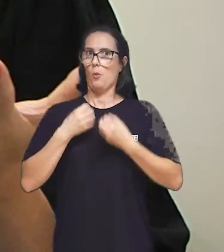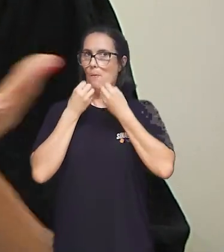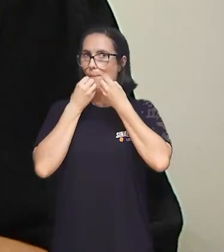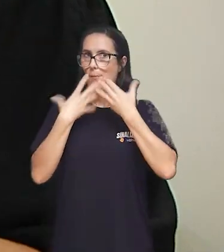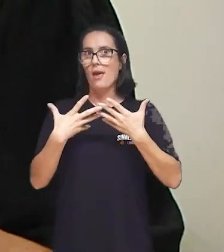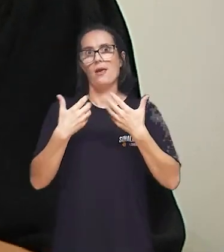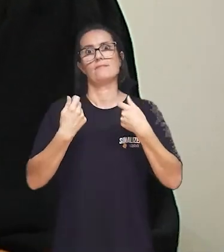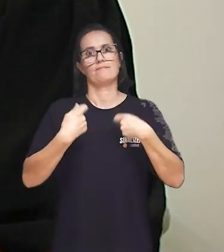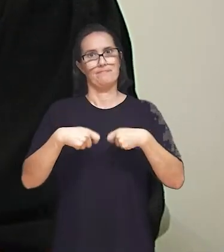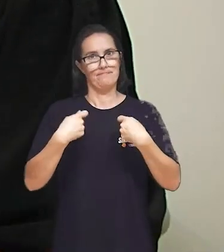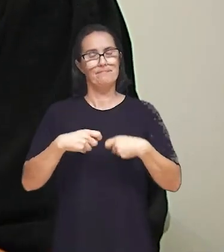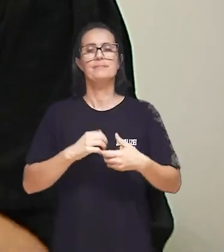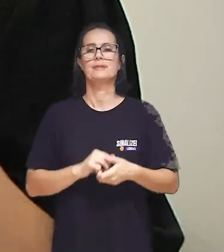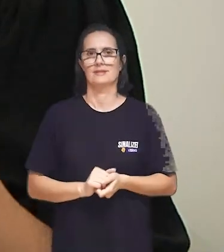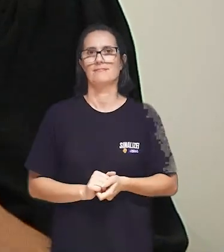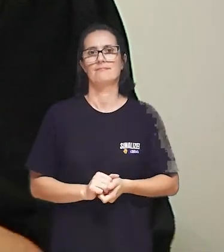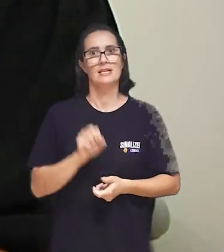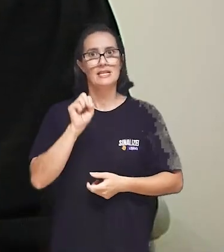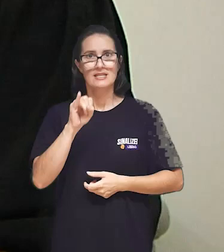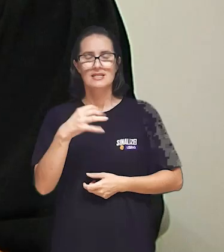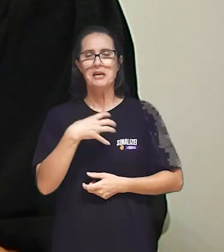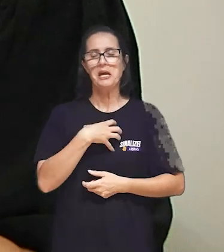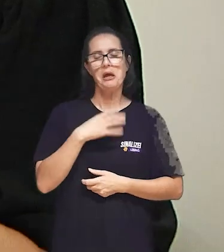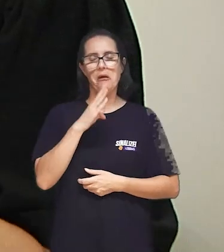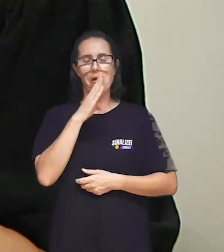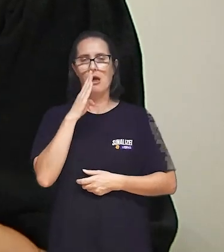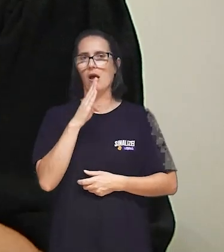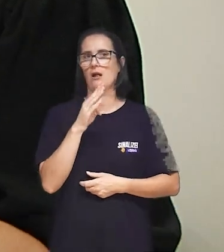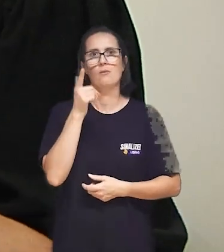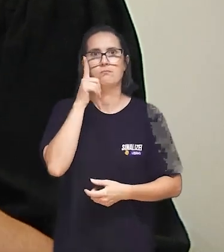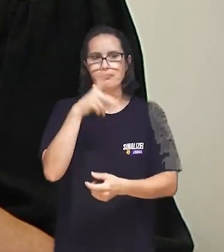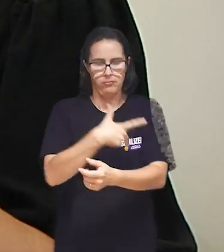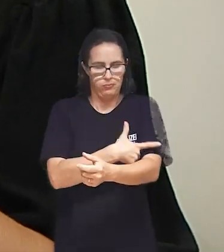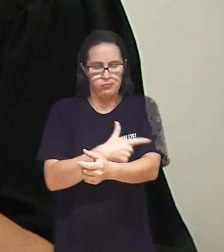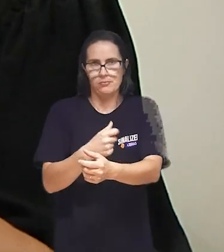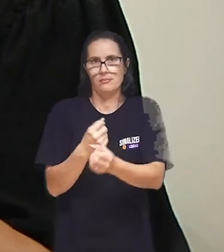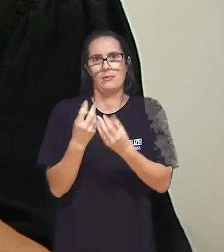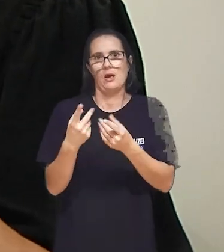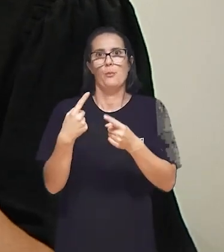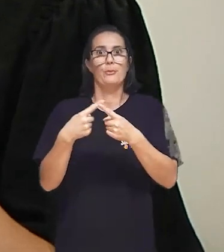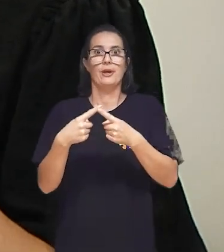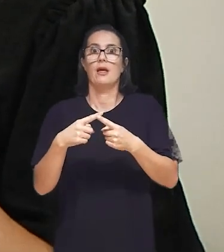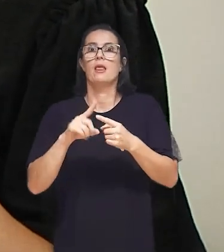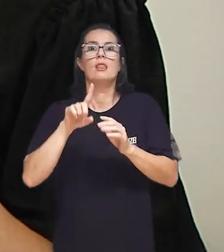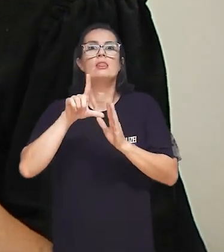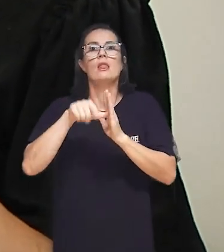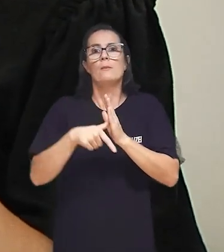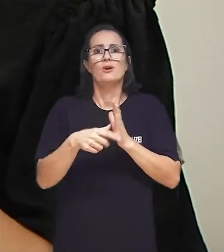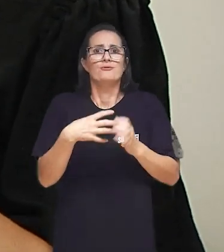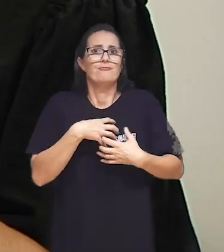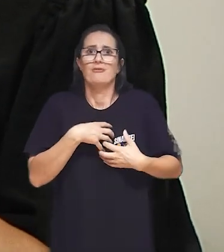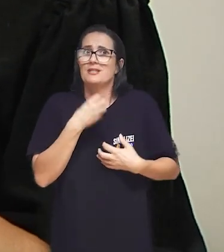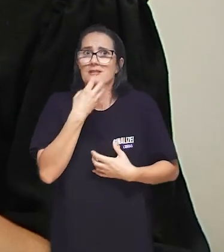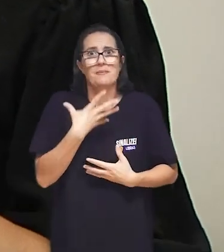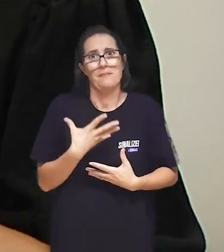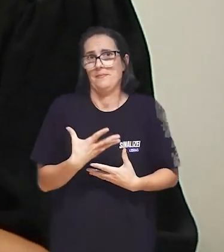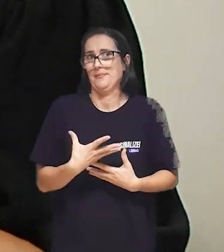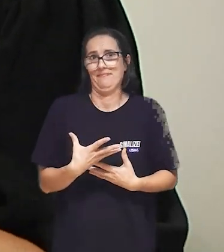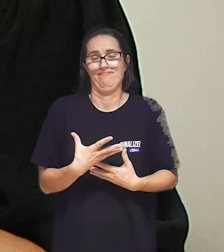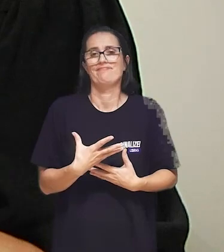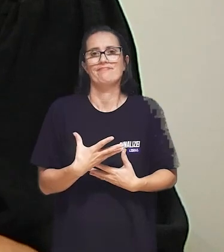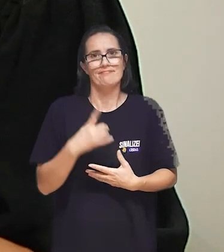de saúde, a gente não vai conseguir, porque não vai fazer bem para ele. Isso é uma coisa